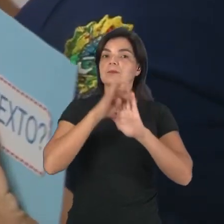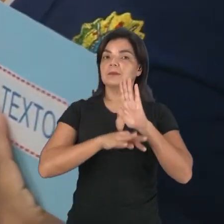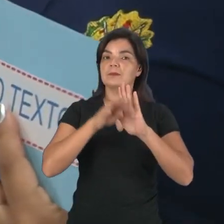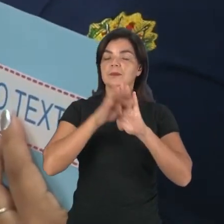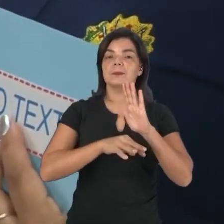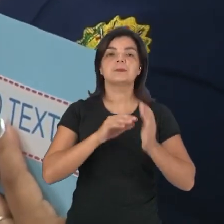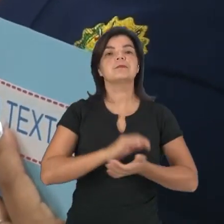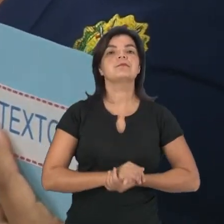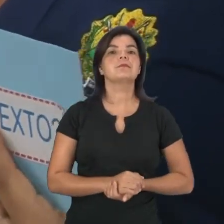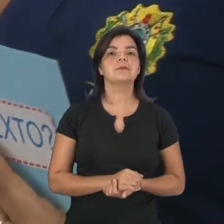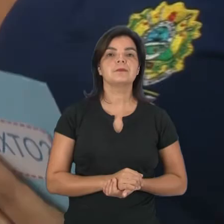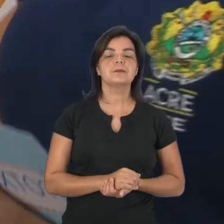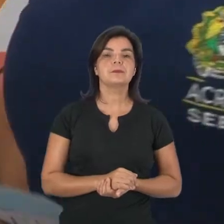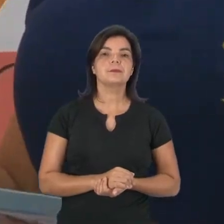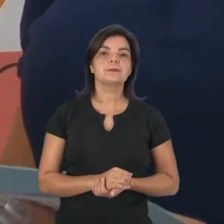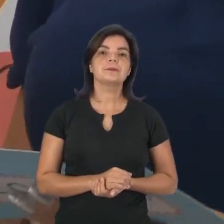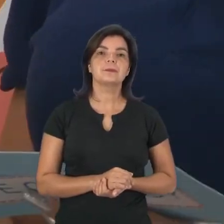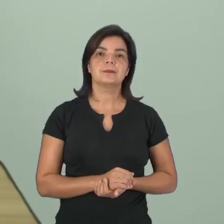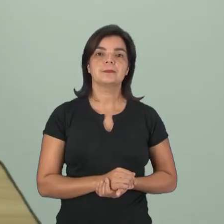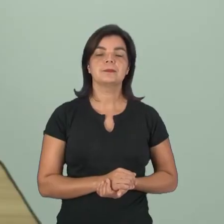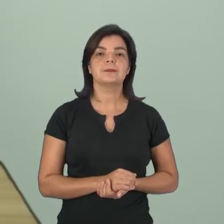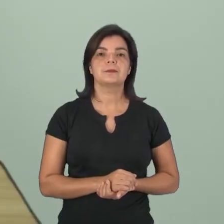texto.